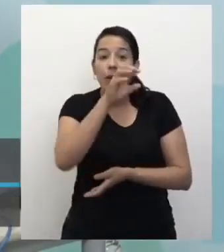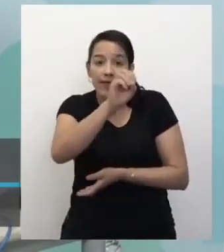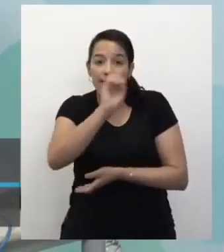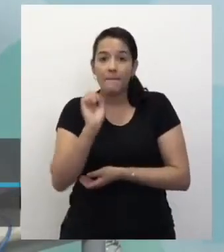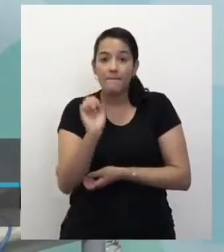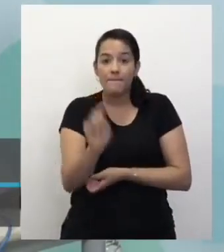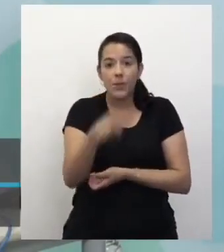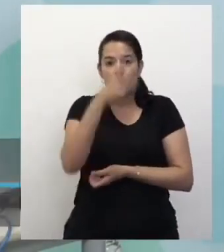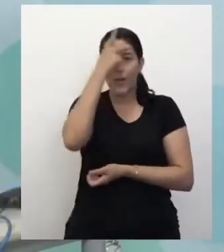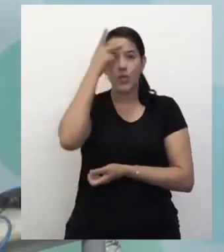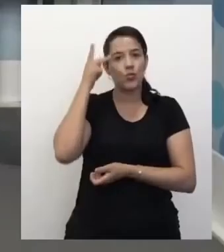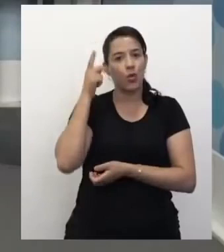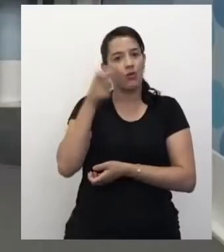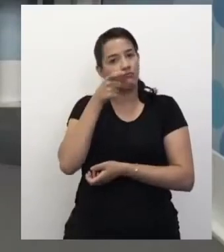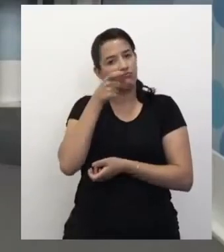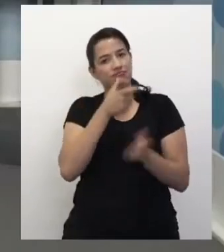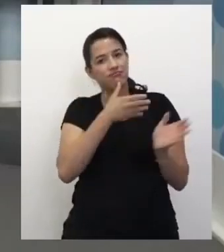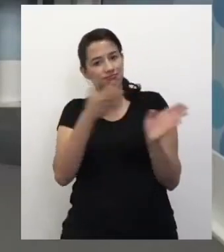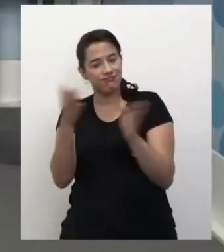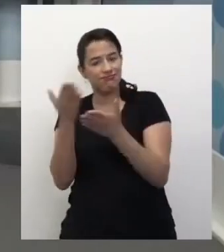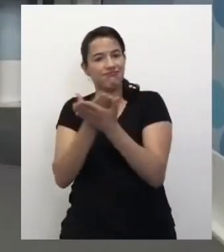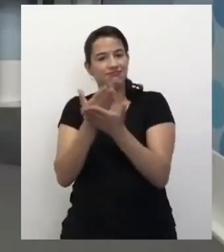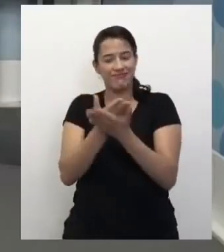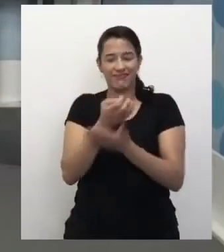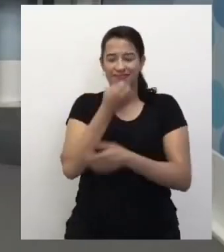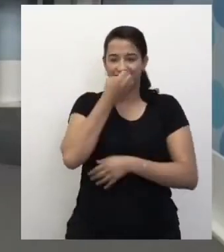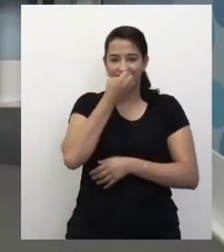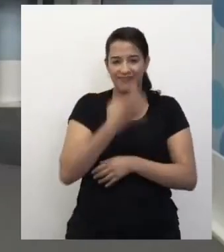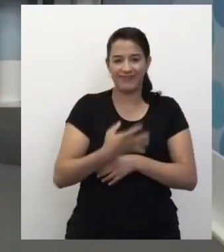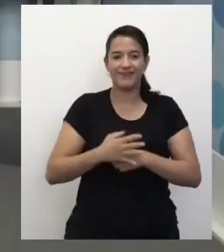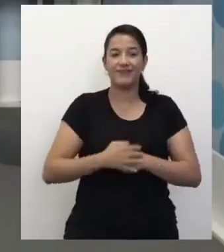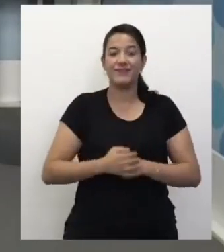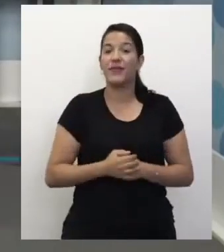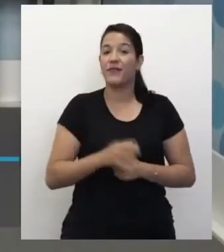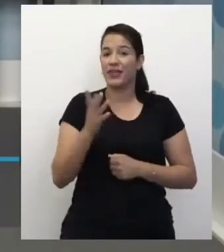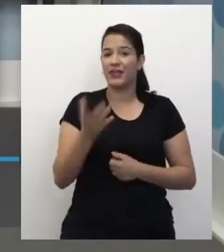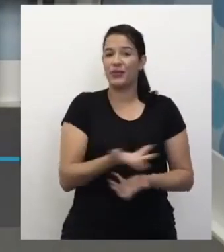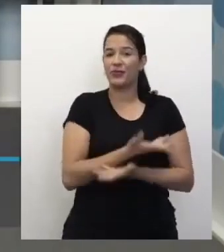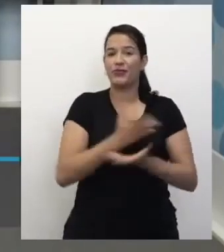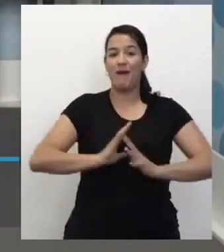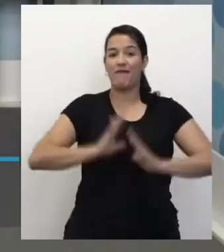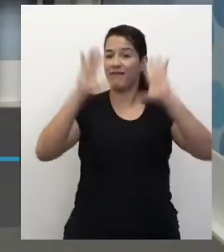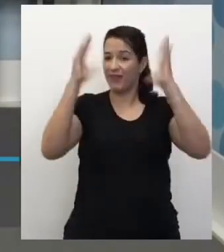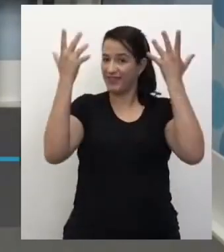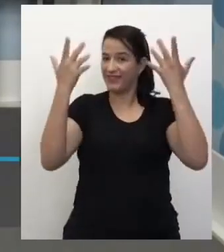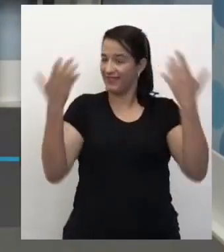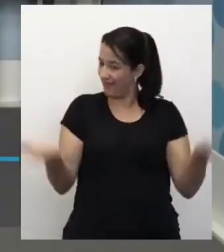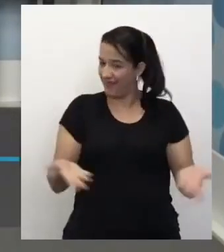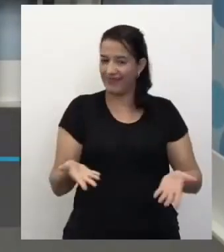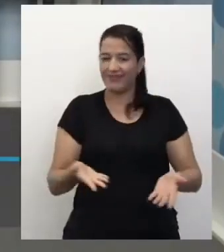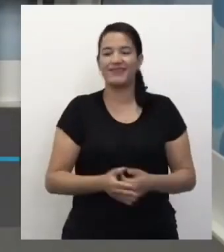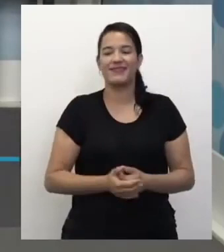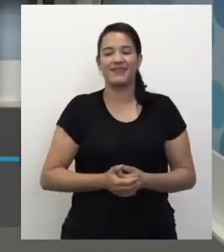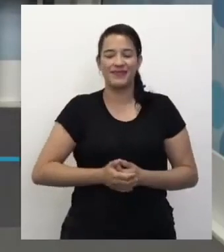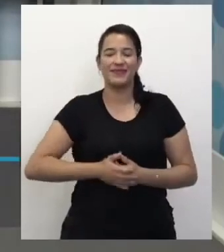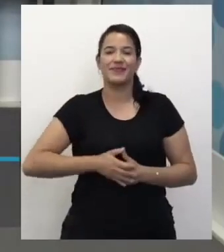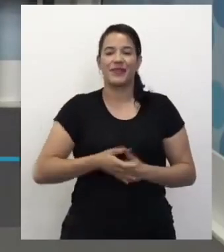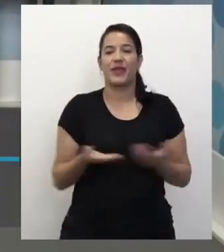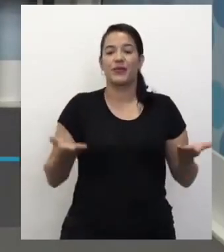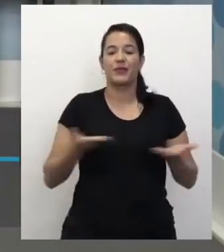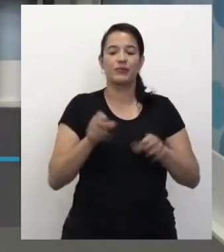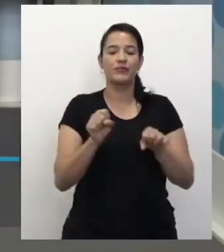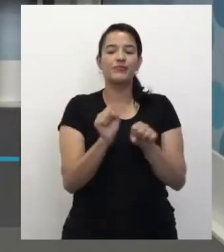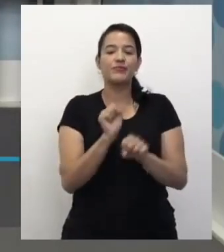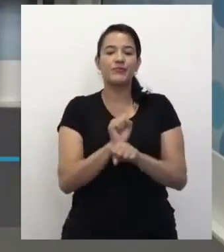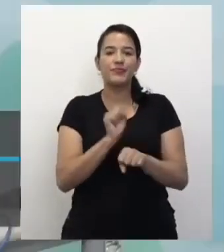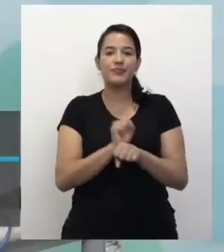40.560 pessoas assistindo nossa aula, né? E não vai ter uma aula, vai ter um show hoje aqui, você falou, né? Então, estou esperando aí e já quero